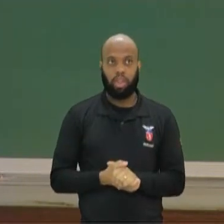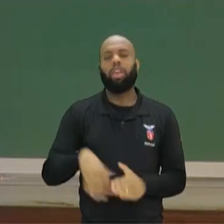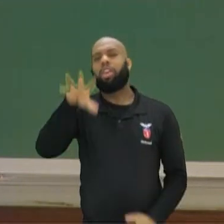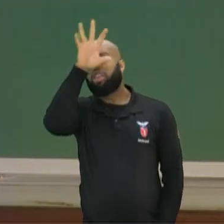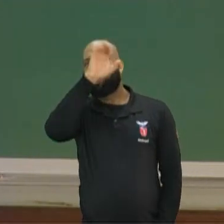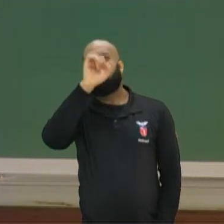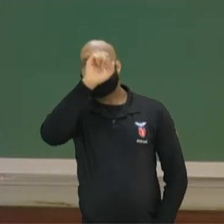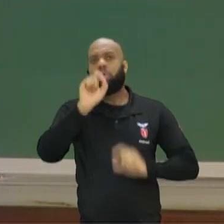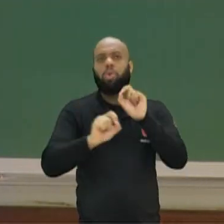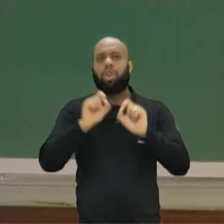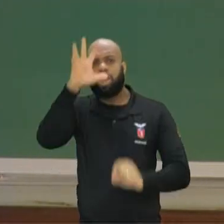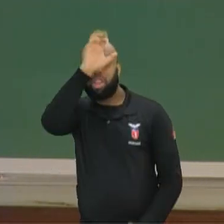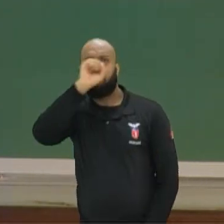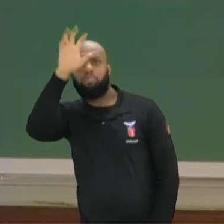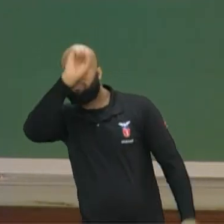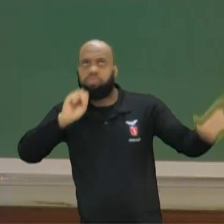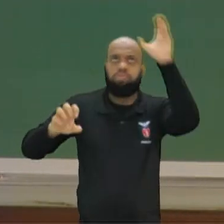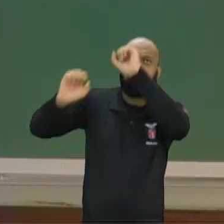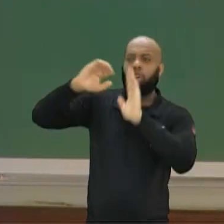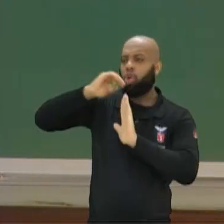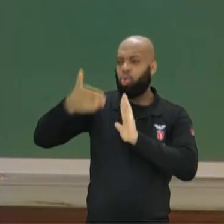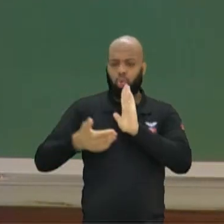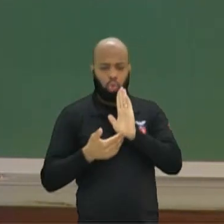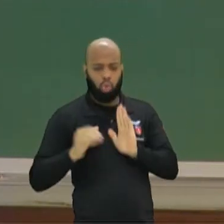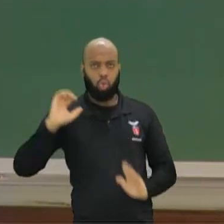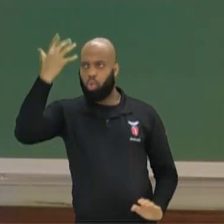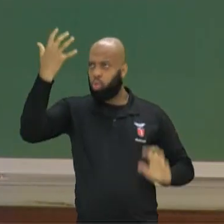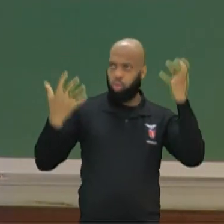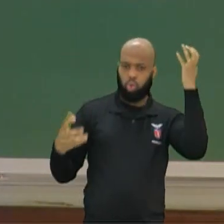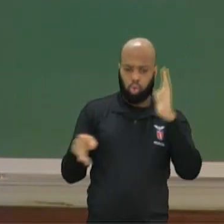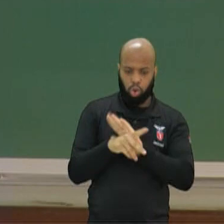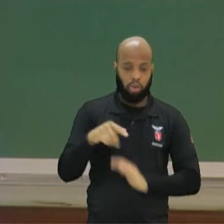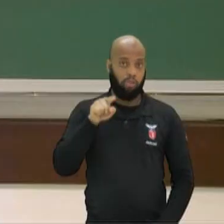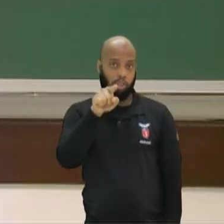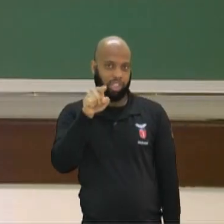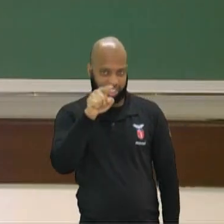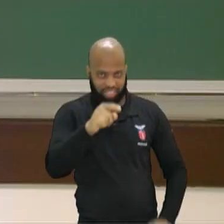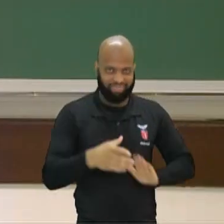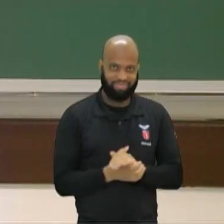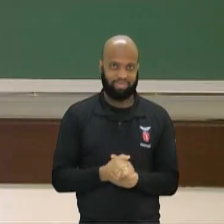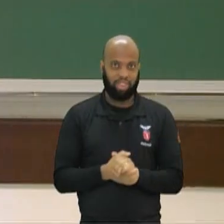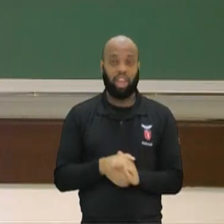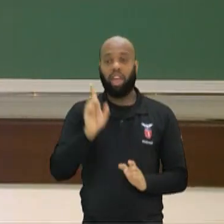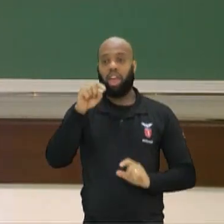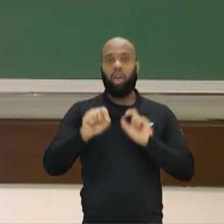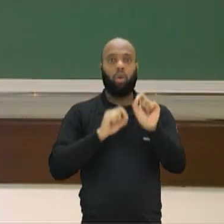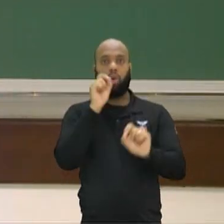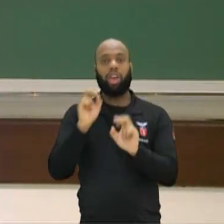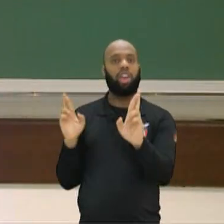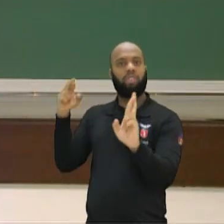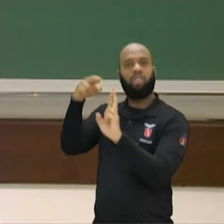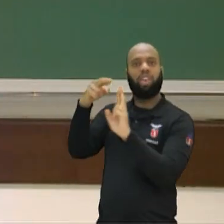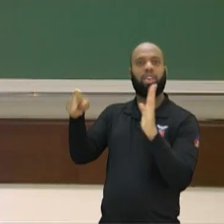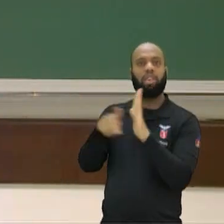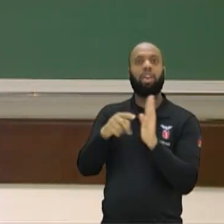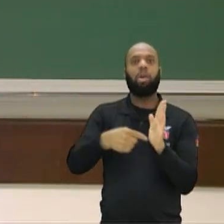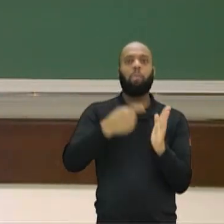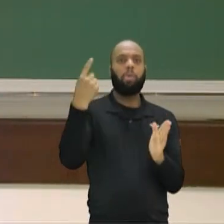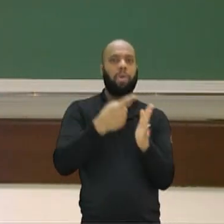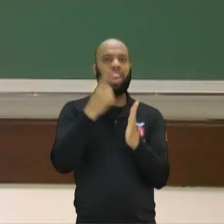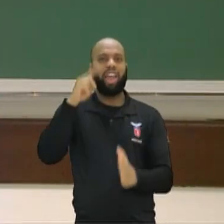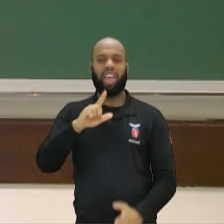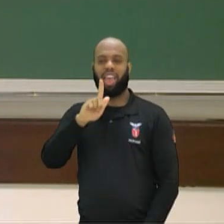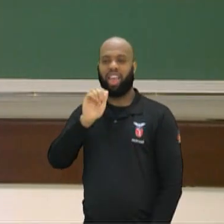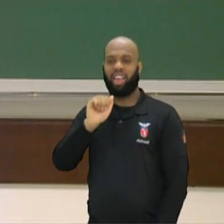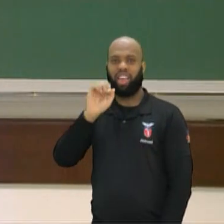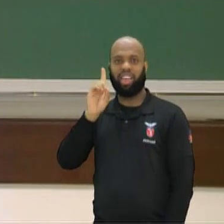da onde? Aprender de tudo que acontece com você, né? Então, justamente fazendo uma alusão aqui à primeira citação do Mahatma Gandhi no começo da